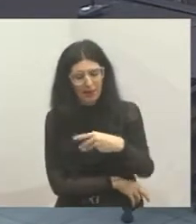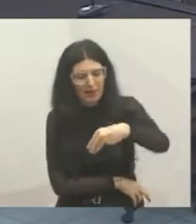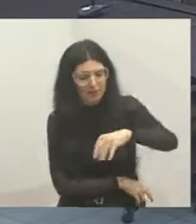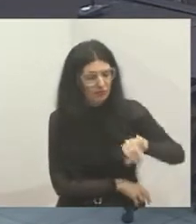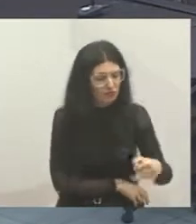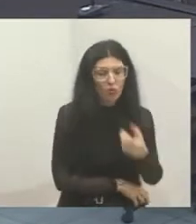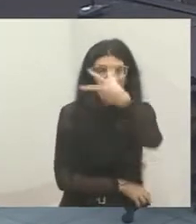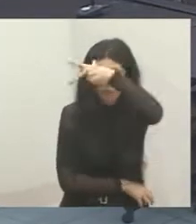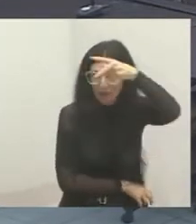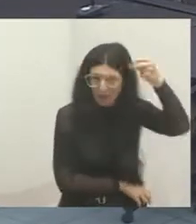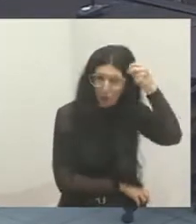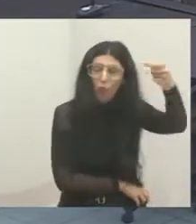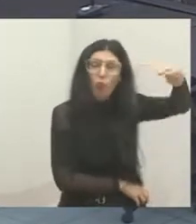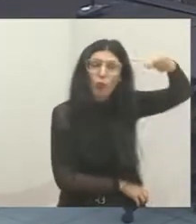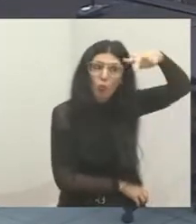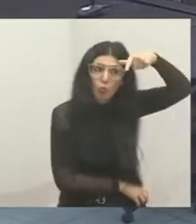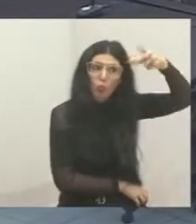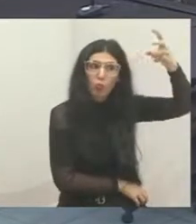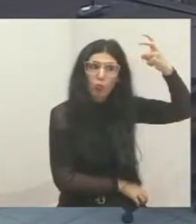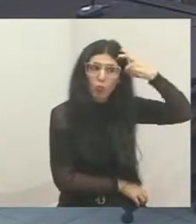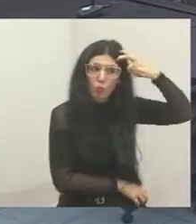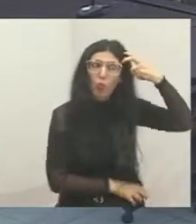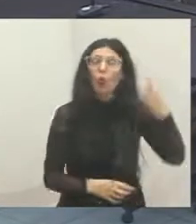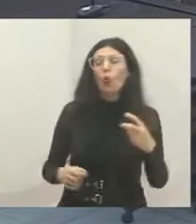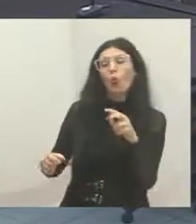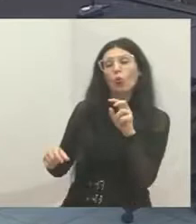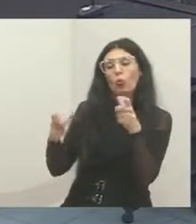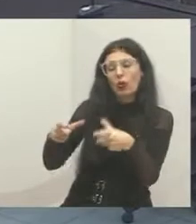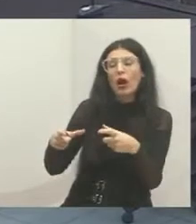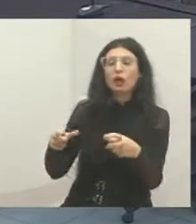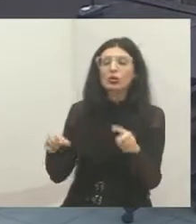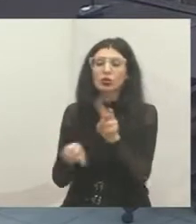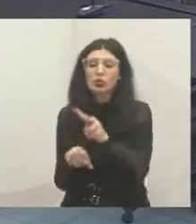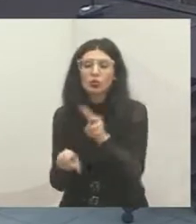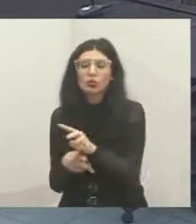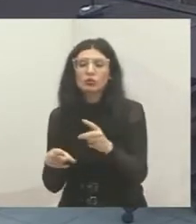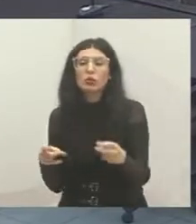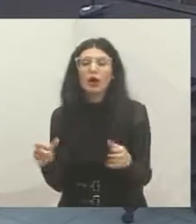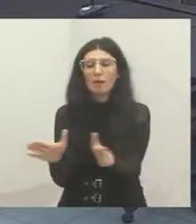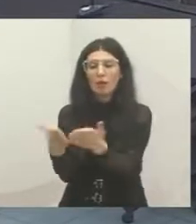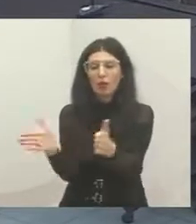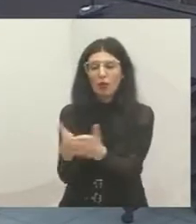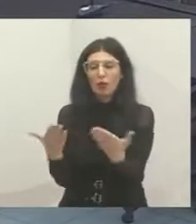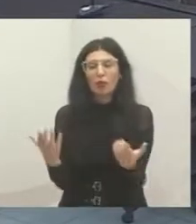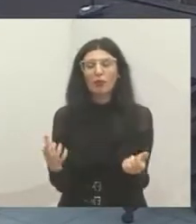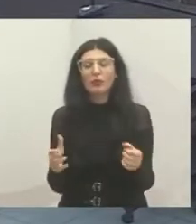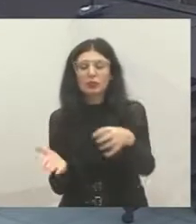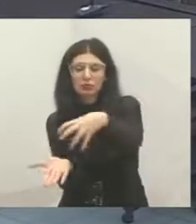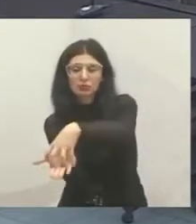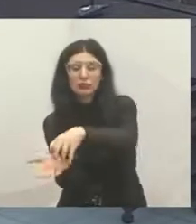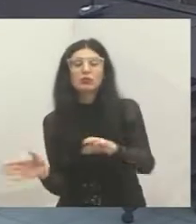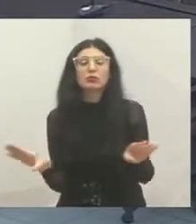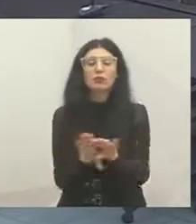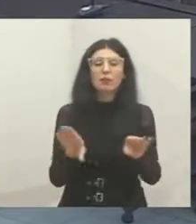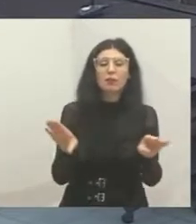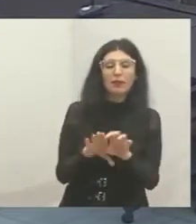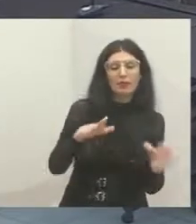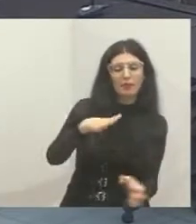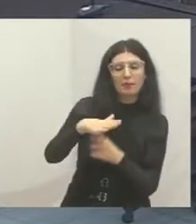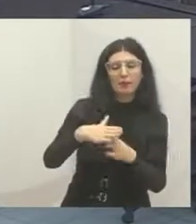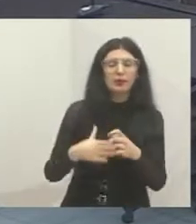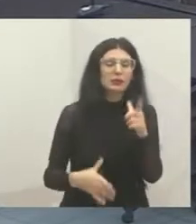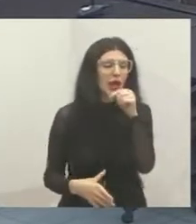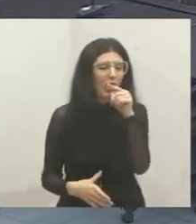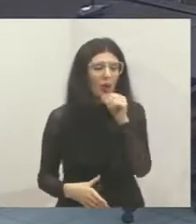Prefeitura, Fundação Cultural, Fundação Prolar, SAI, cada um com a sua peculiaridade. O